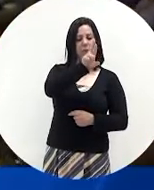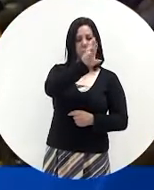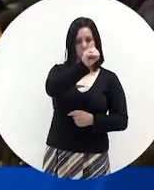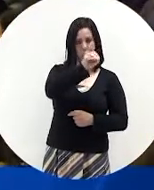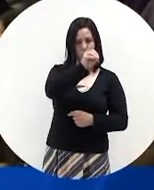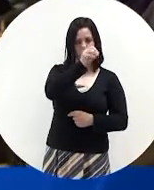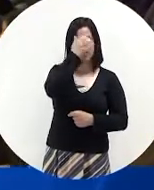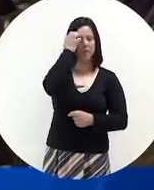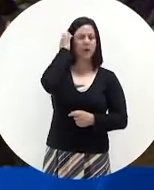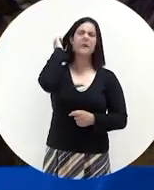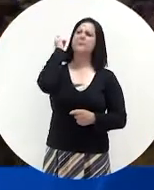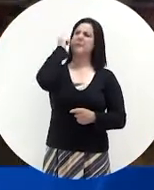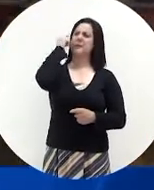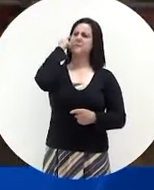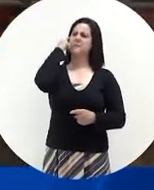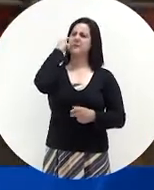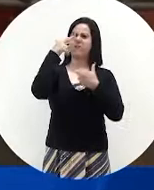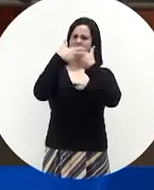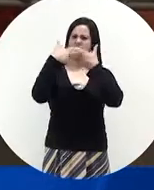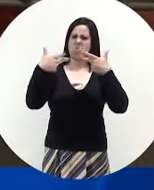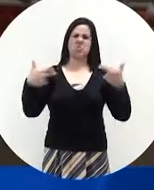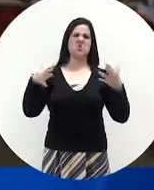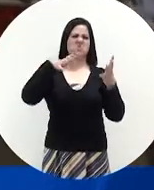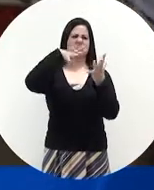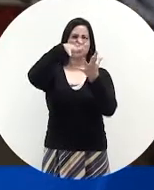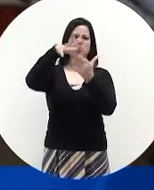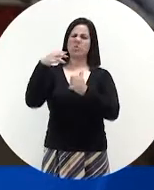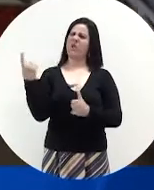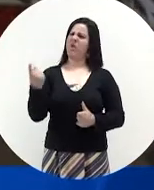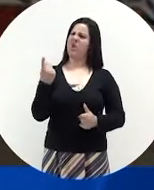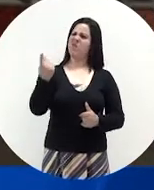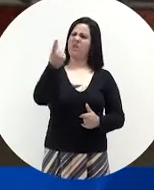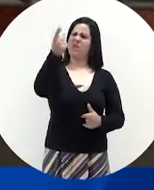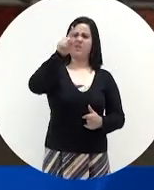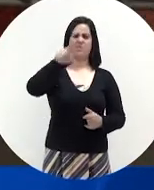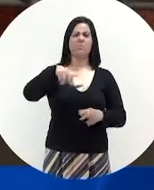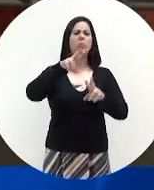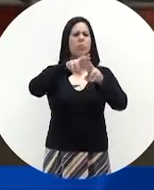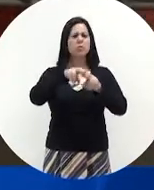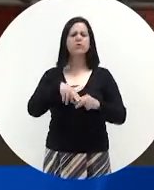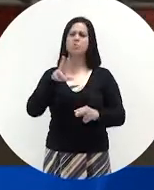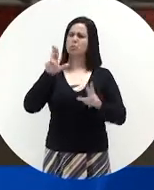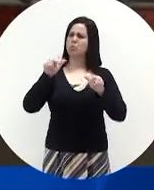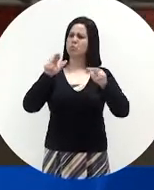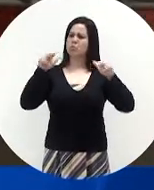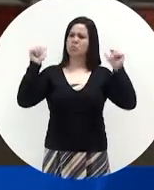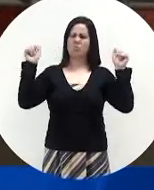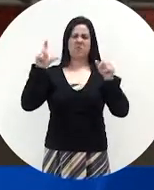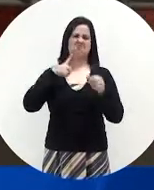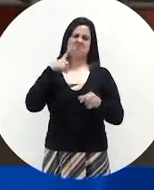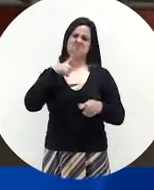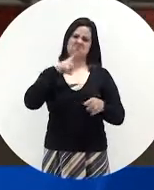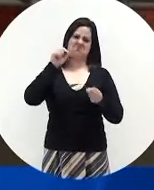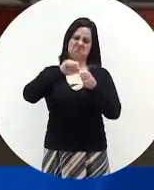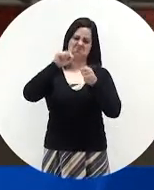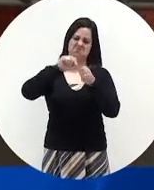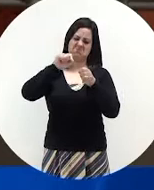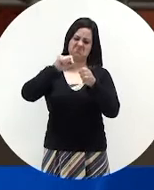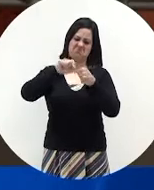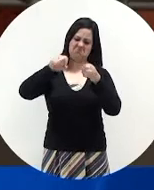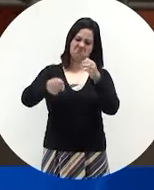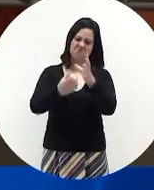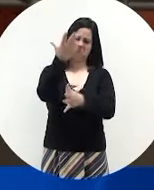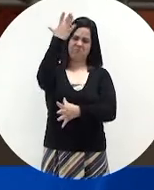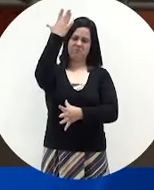Havia dois pensamentos fortes gregos naquele tempo. O pensamento epicureu, que era uma filosofia